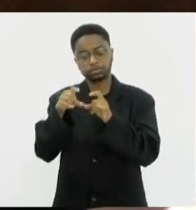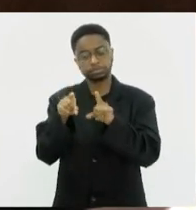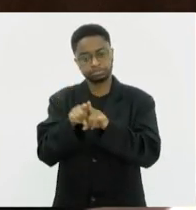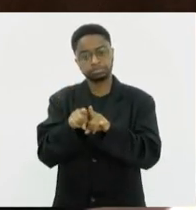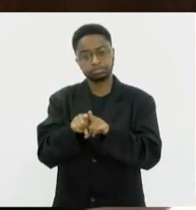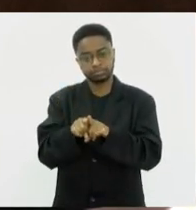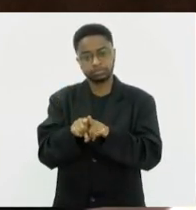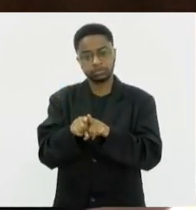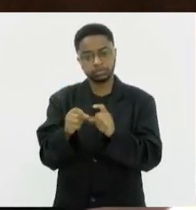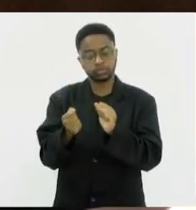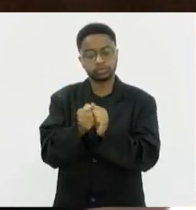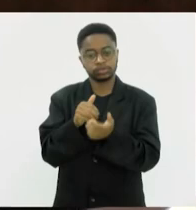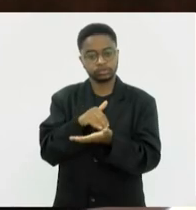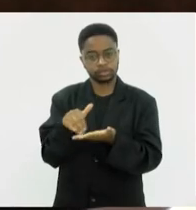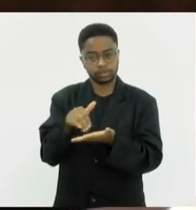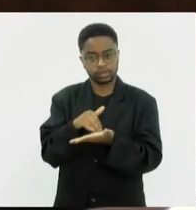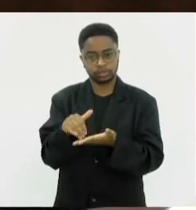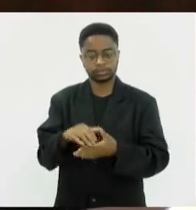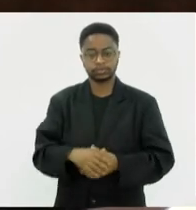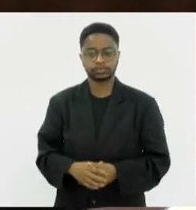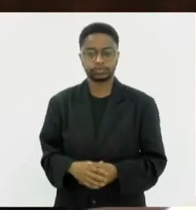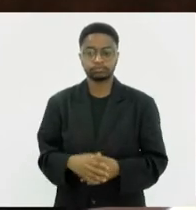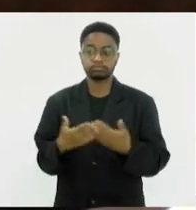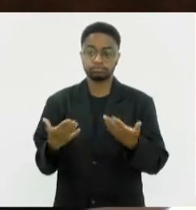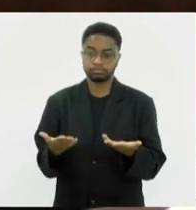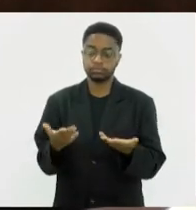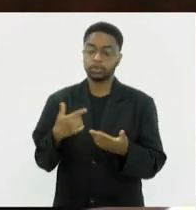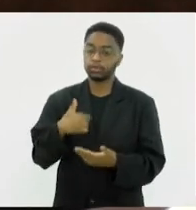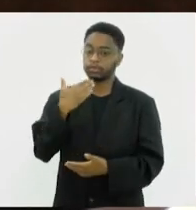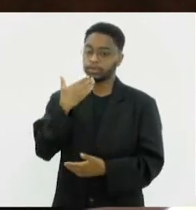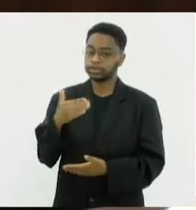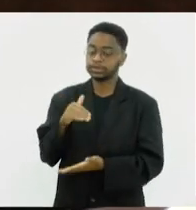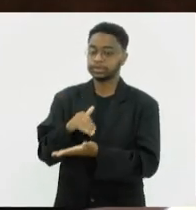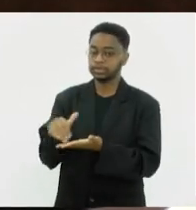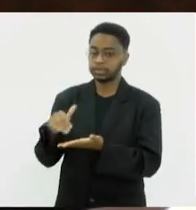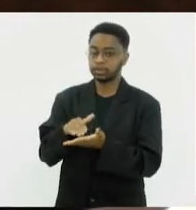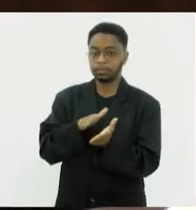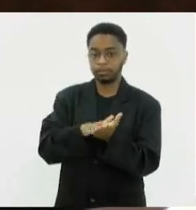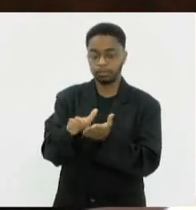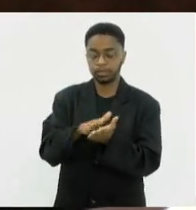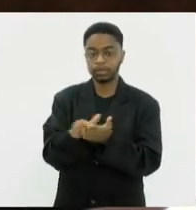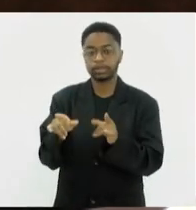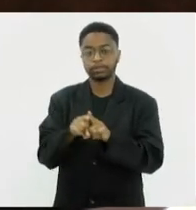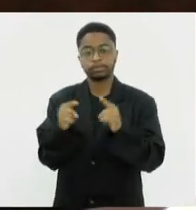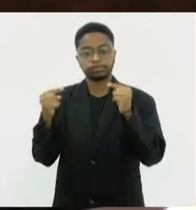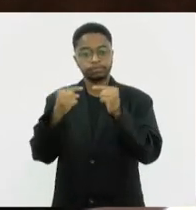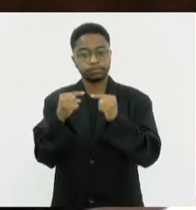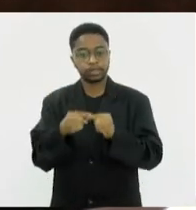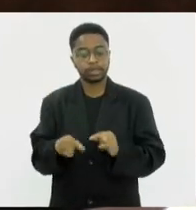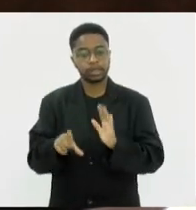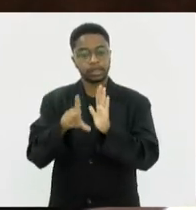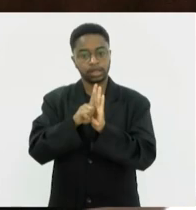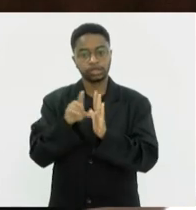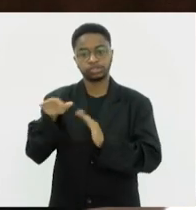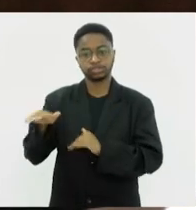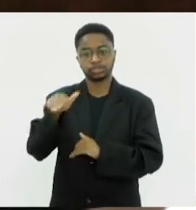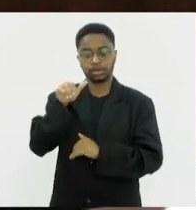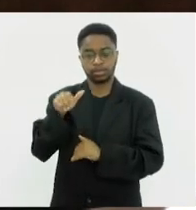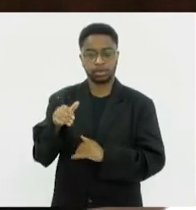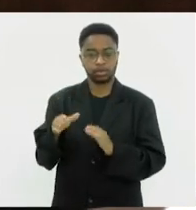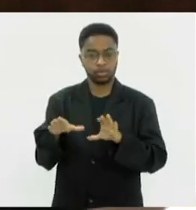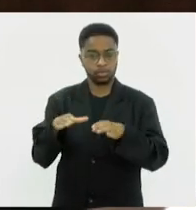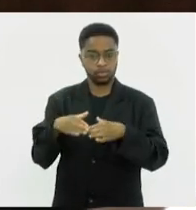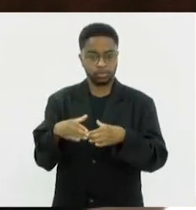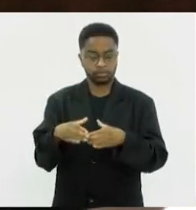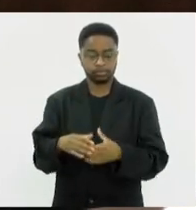efetivo com a secretaria. Então, que a secretária publique e, nos termos da lei, convoque esse pleito.